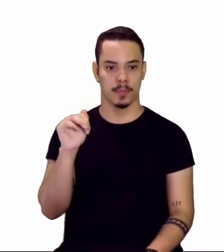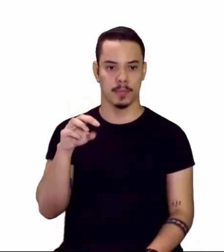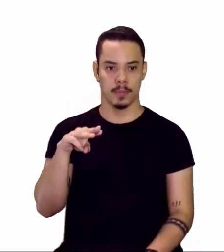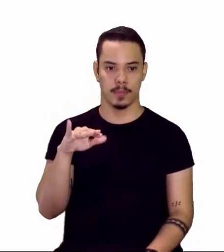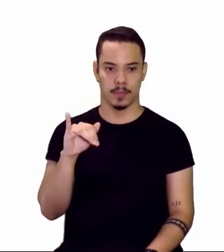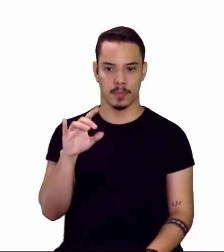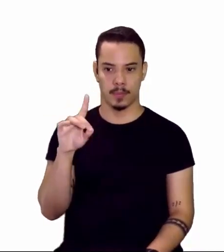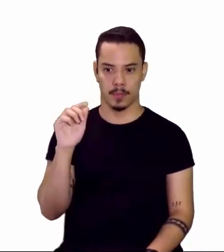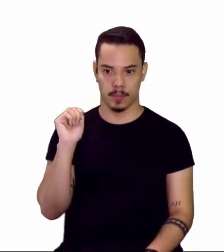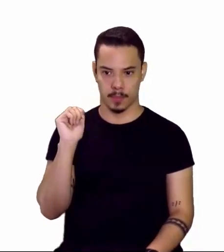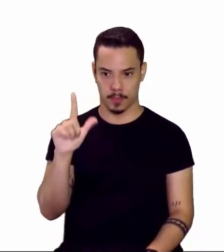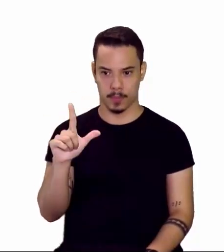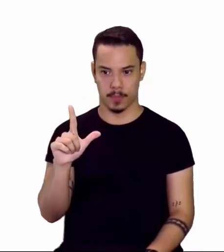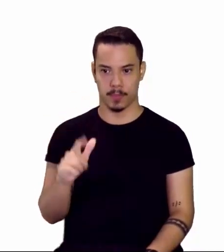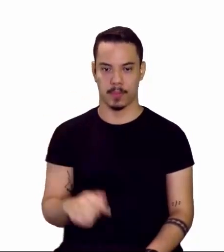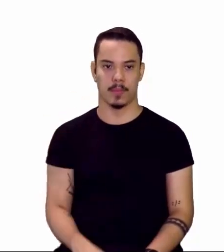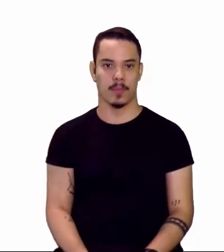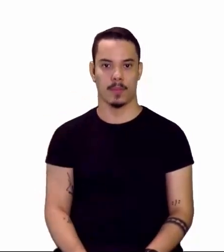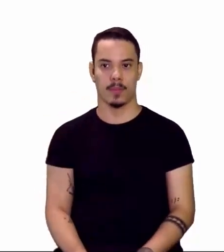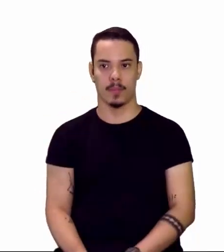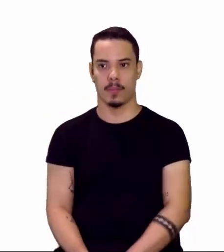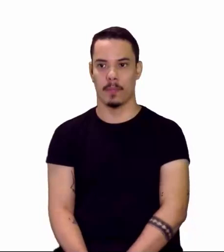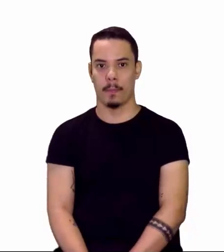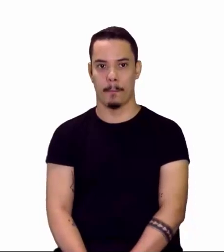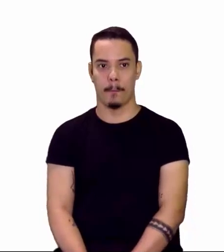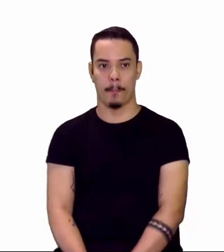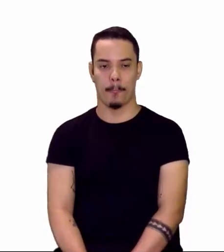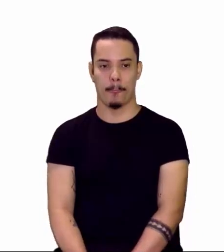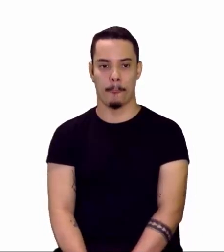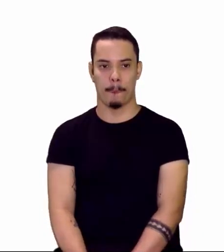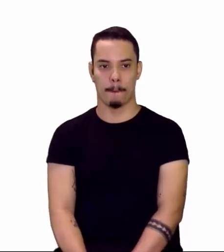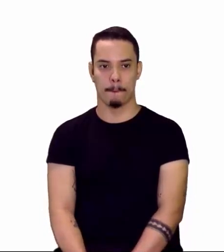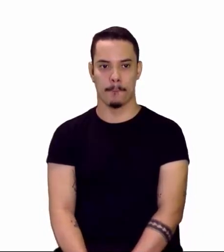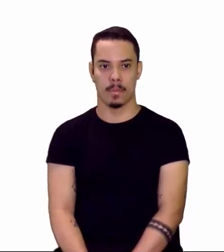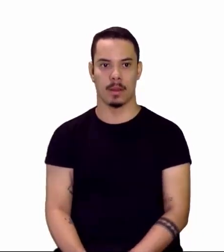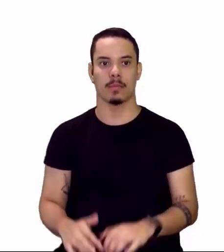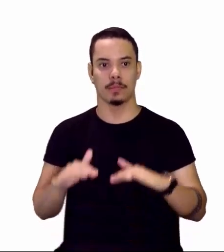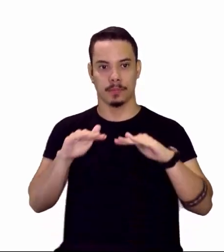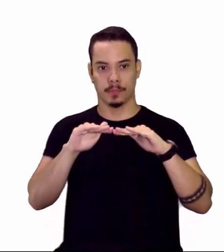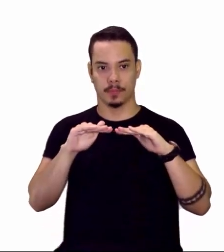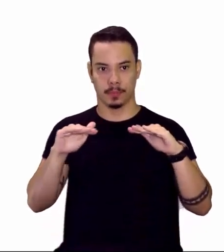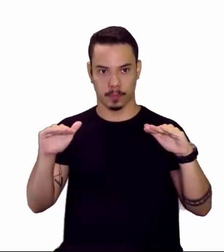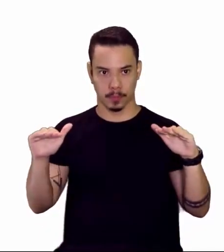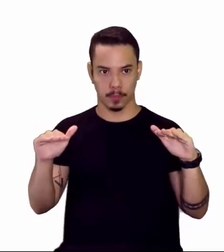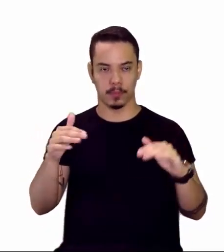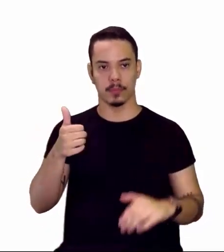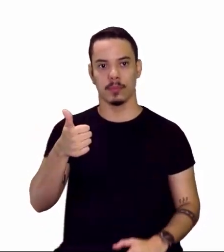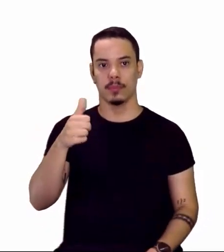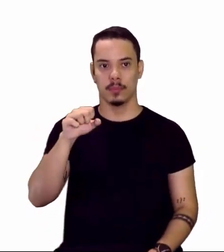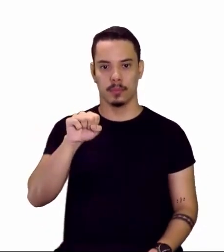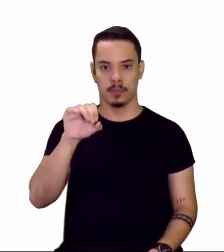exatamente a piramidal. A linear fazendo